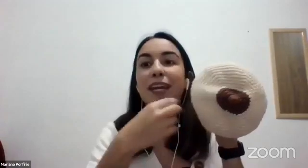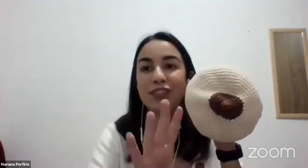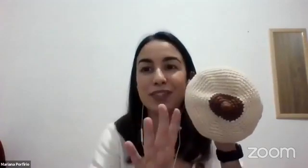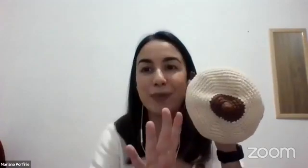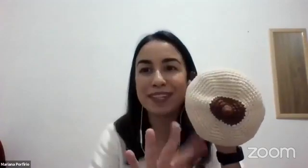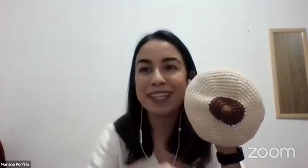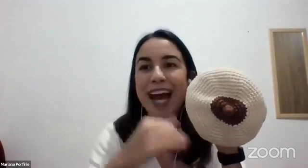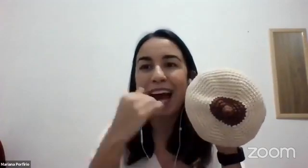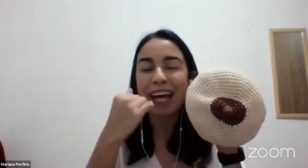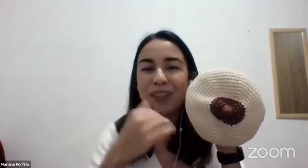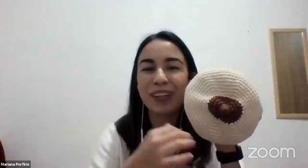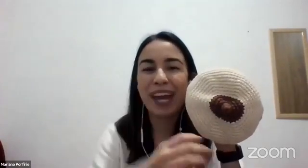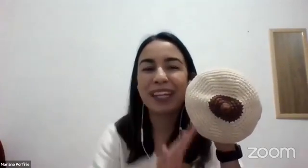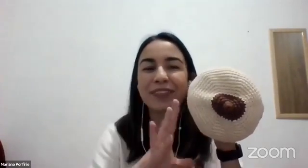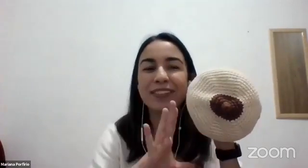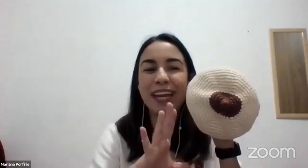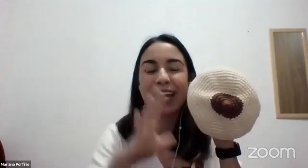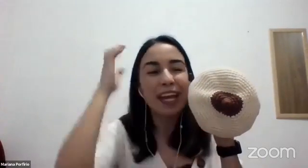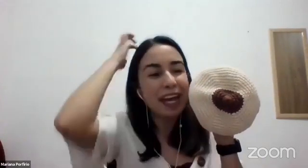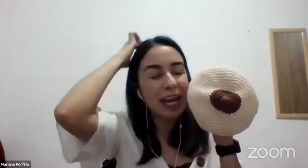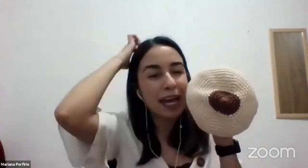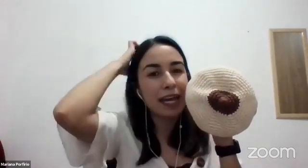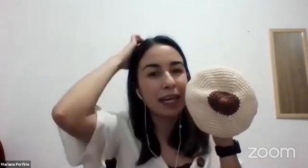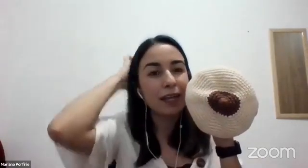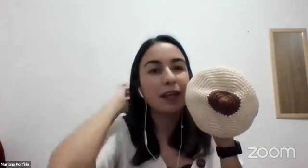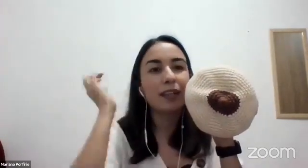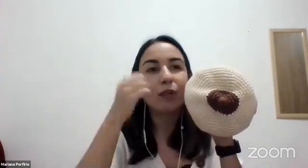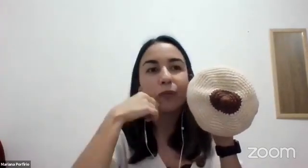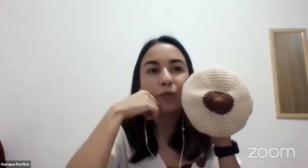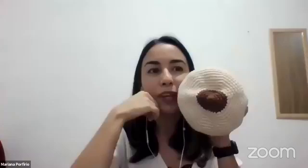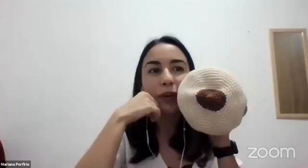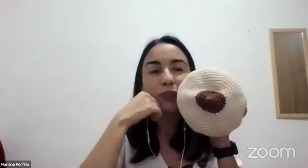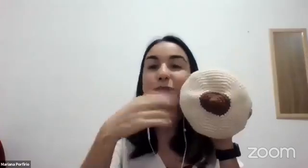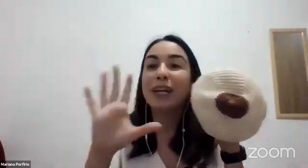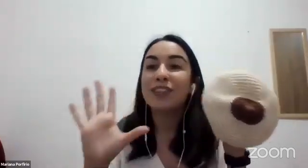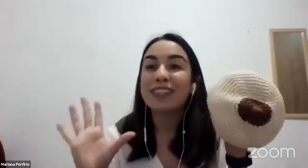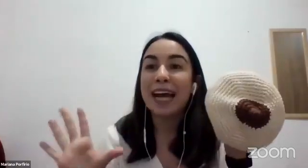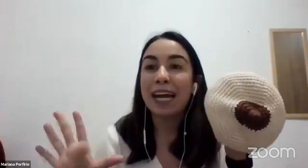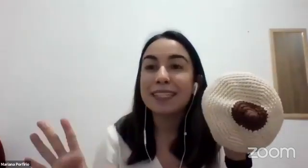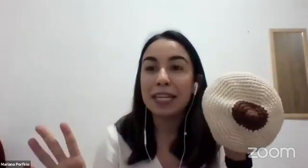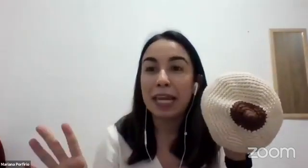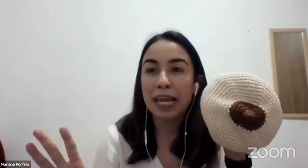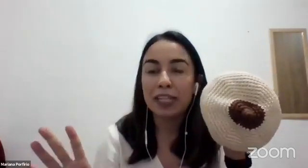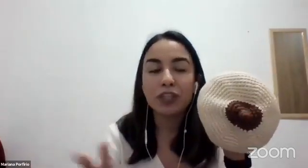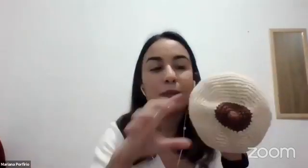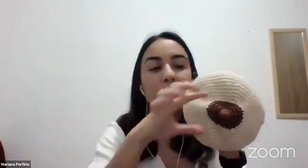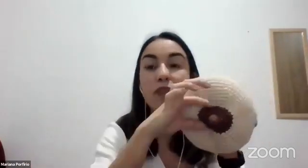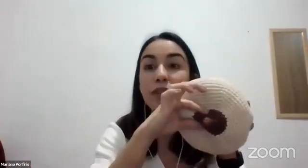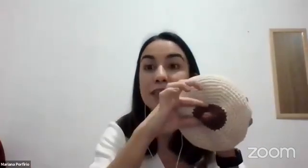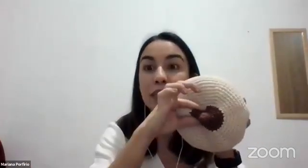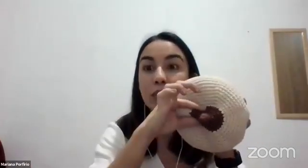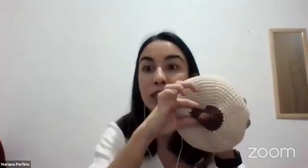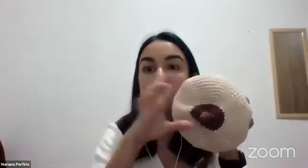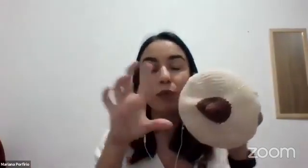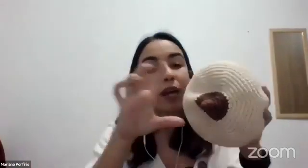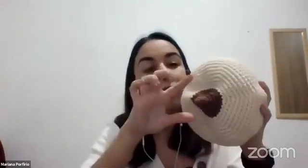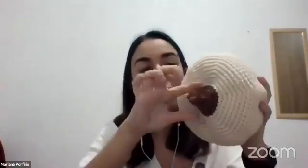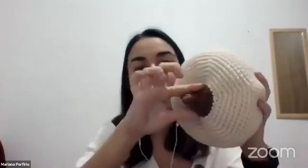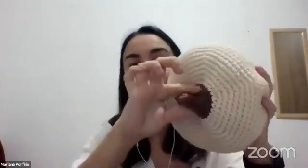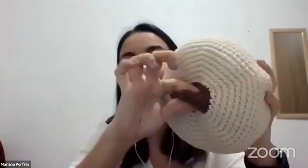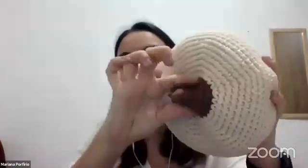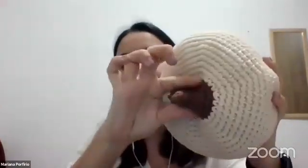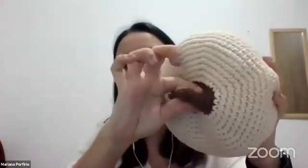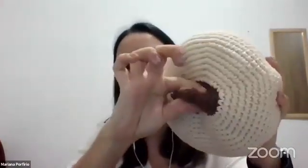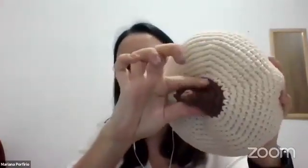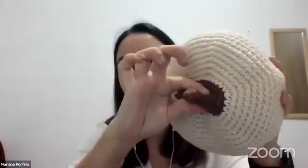ser dispensado, né? Não ser, não desperdiçar esse leite. Eu vou fazendo isso. Se